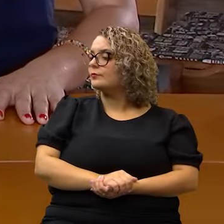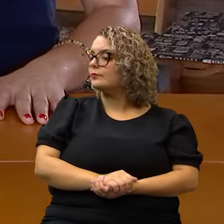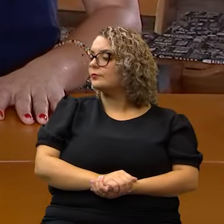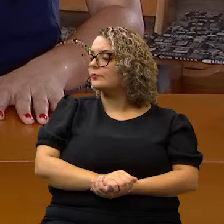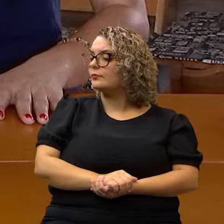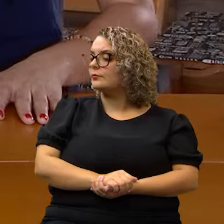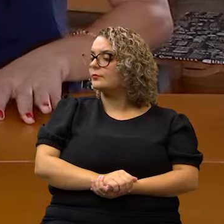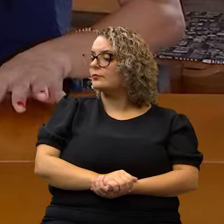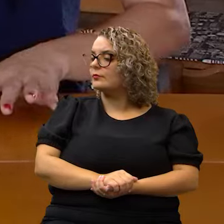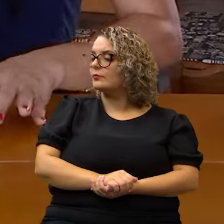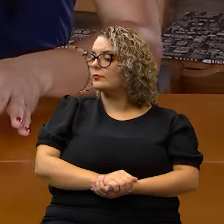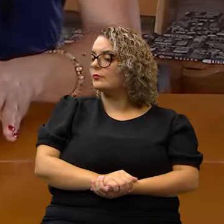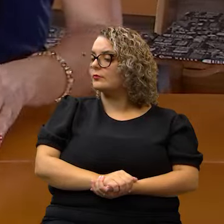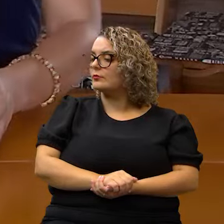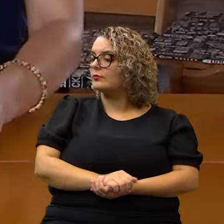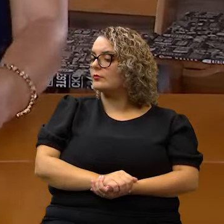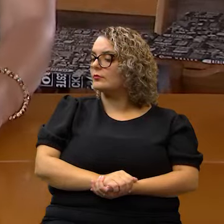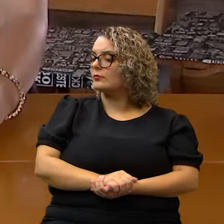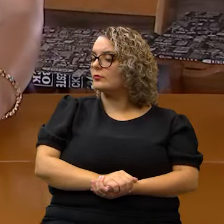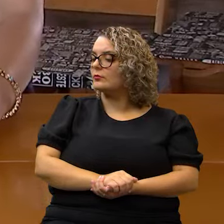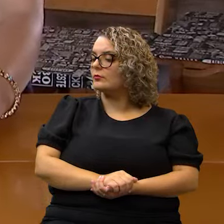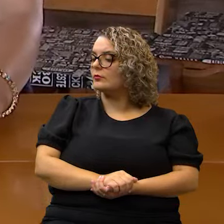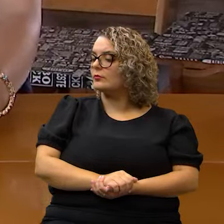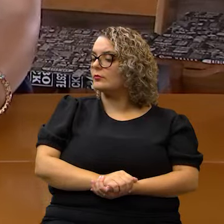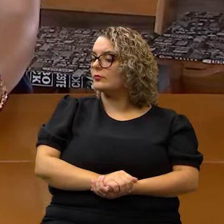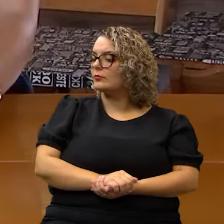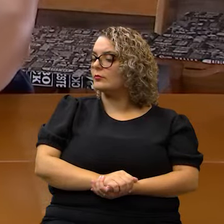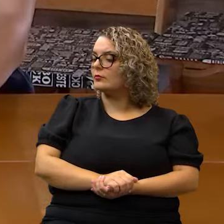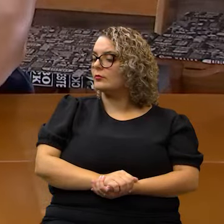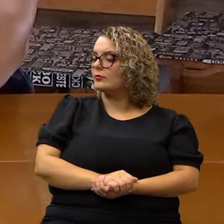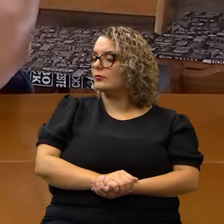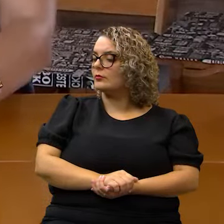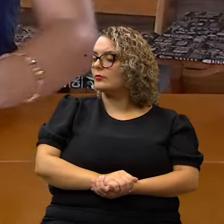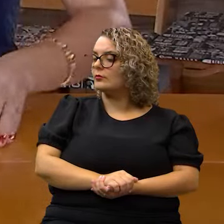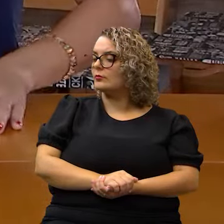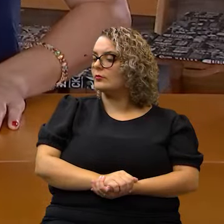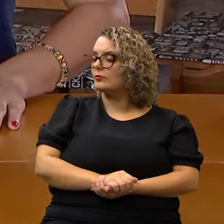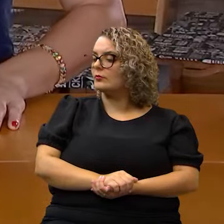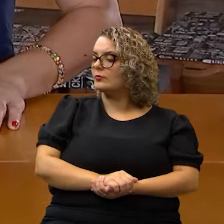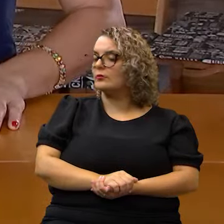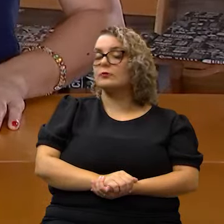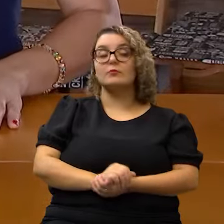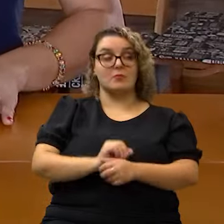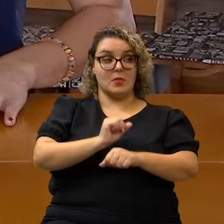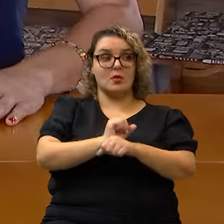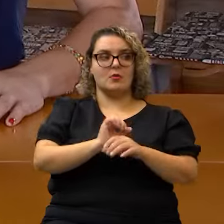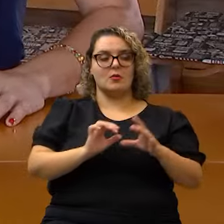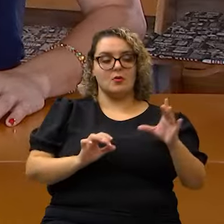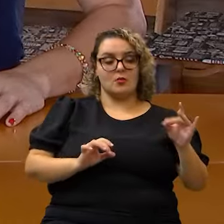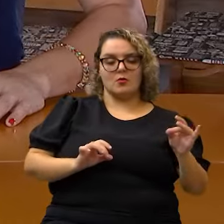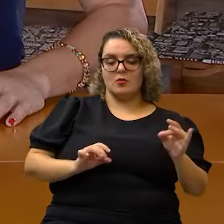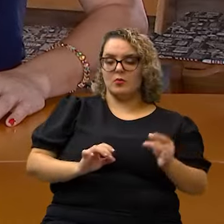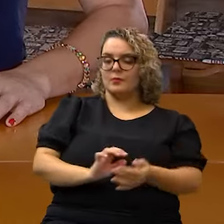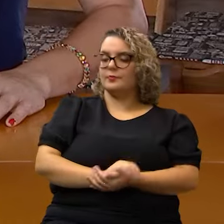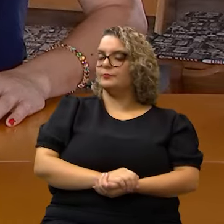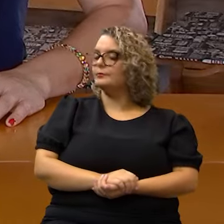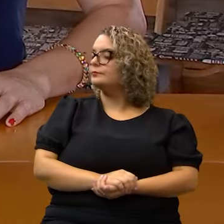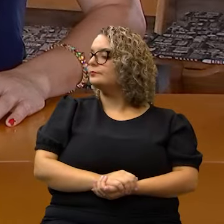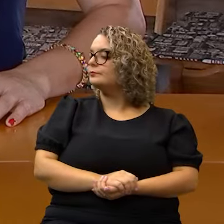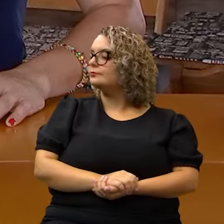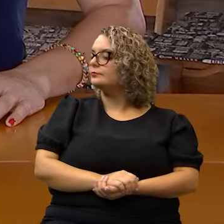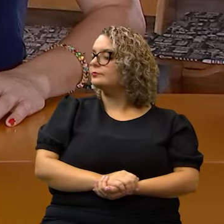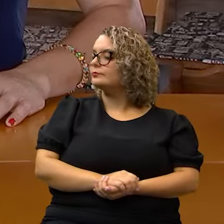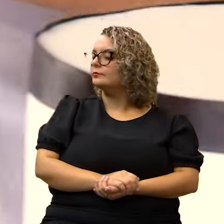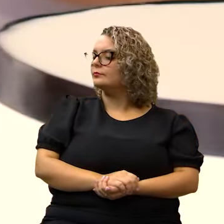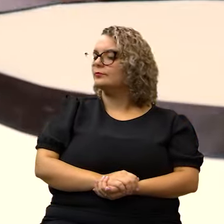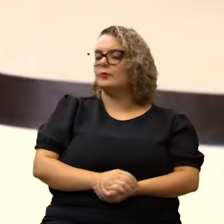Aqui atrás. Aí agora você vai mostrar pro pessoal lá na frente. Pera aí. Aí eu vou colocar outro aqui.